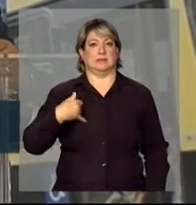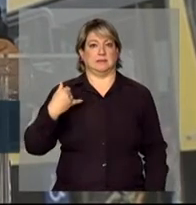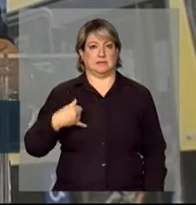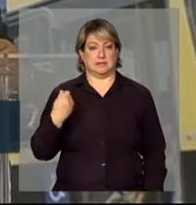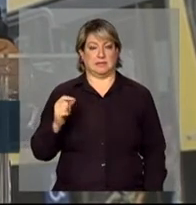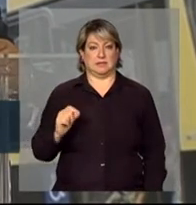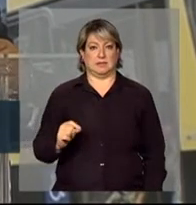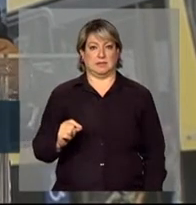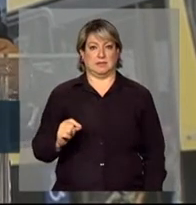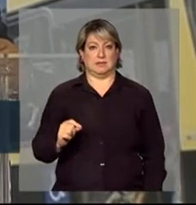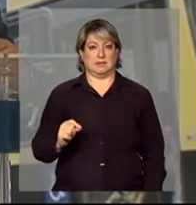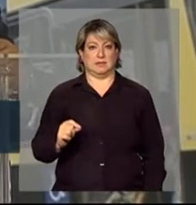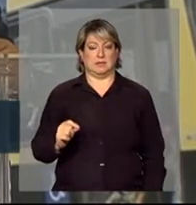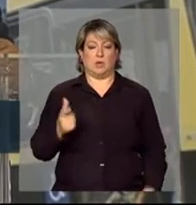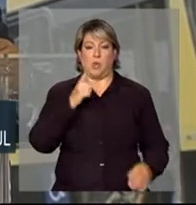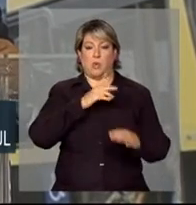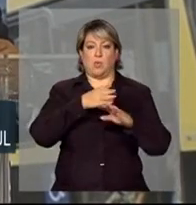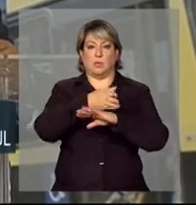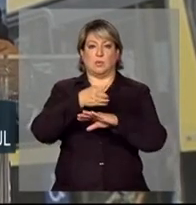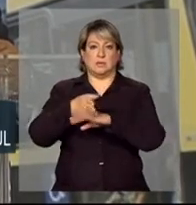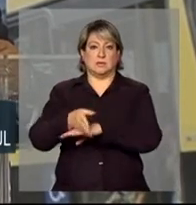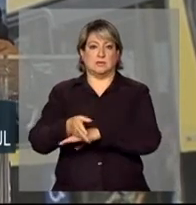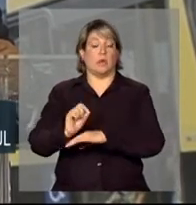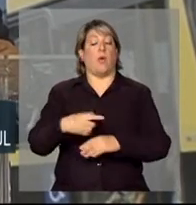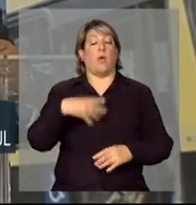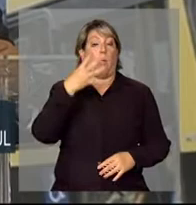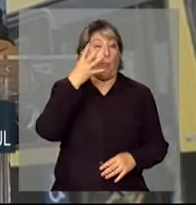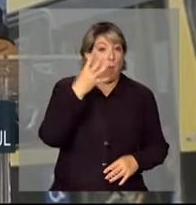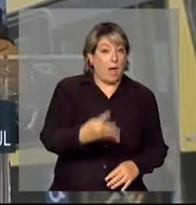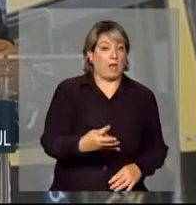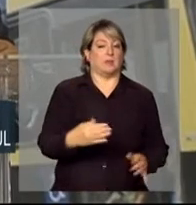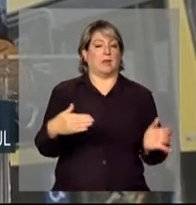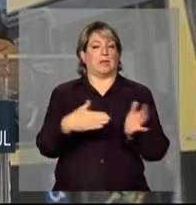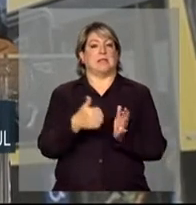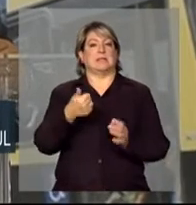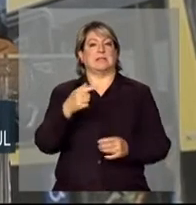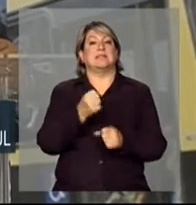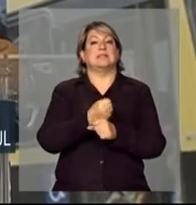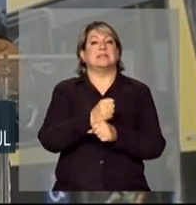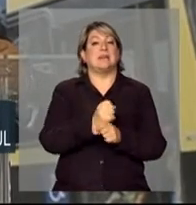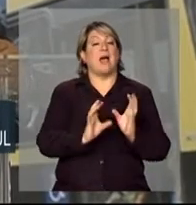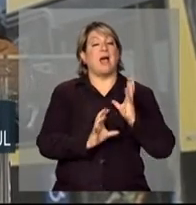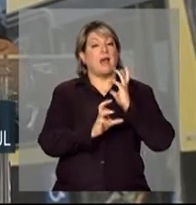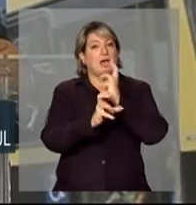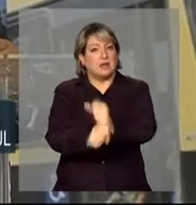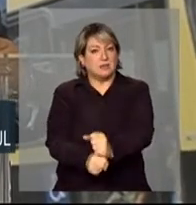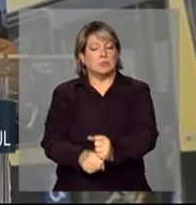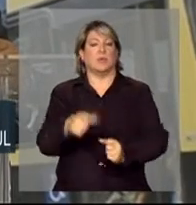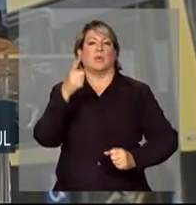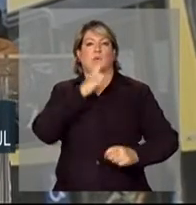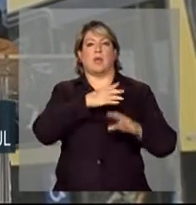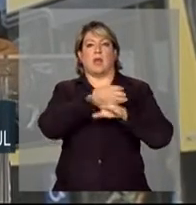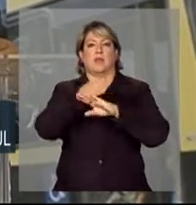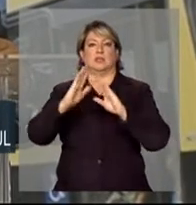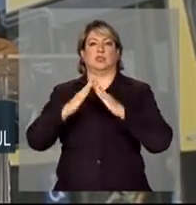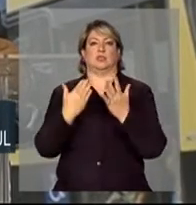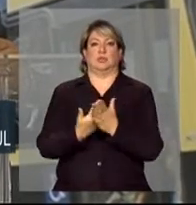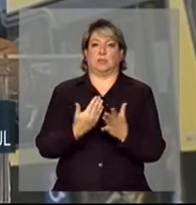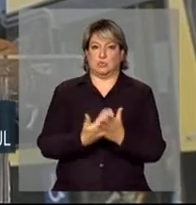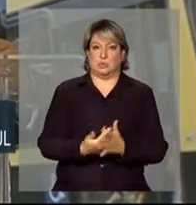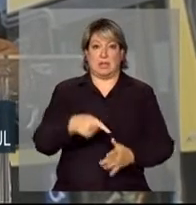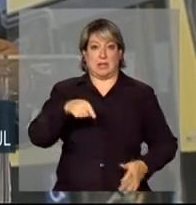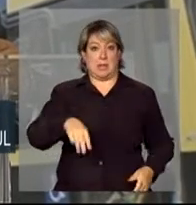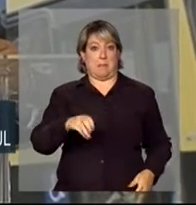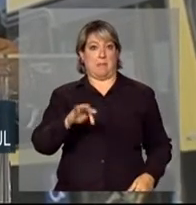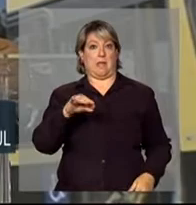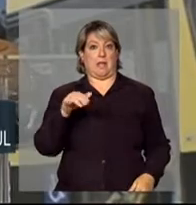de acesso à escola, seja cumprido. E, sem dúvida alguma, com as ações que o Ministério da Educação tem feito, nós vamos atingir essa meta